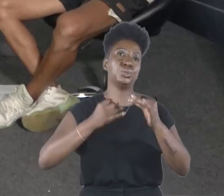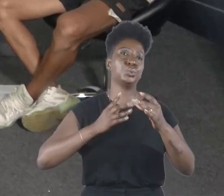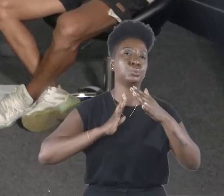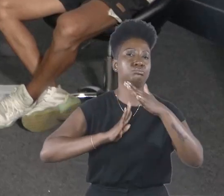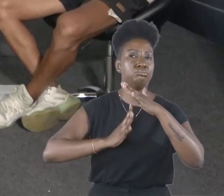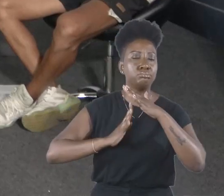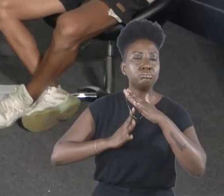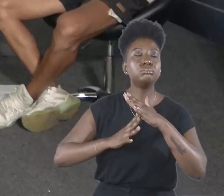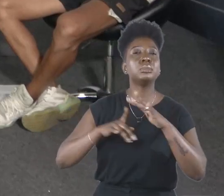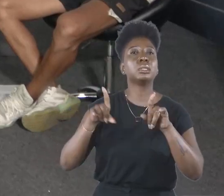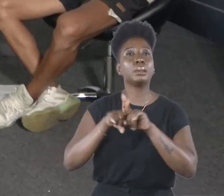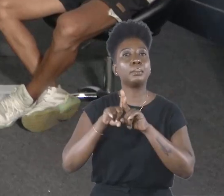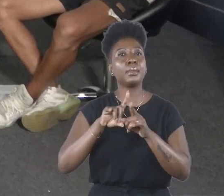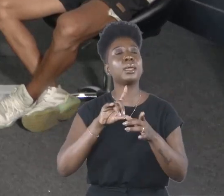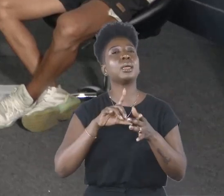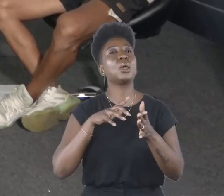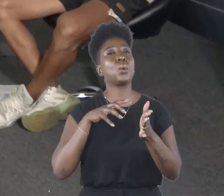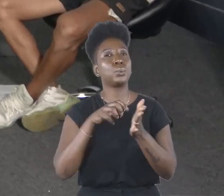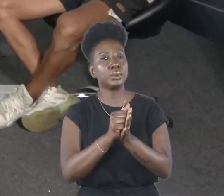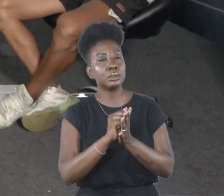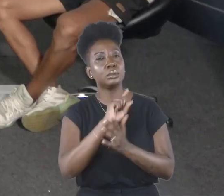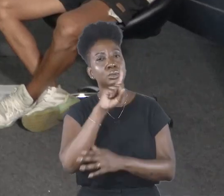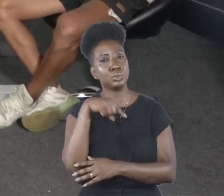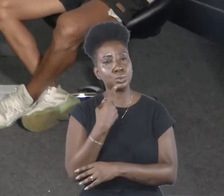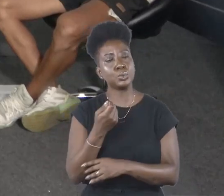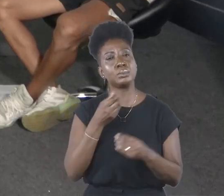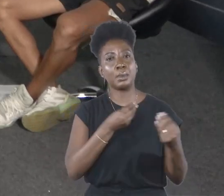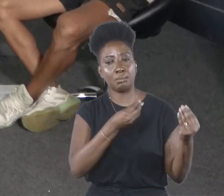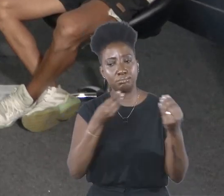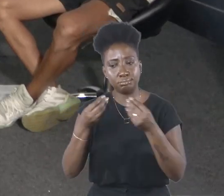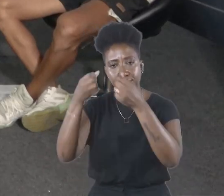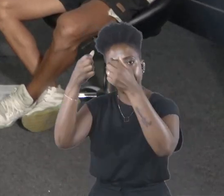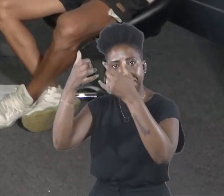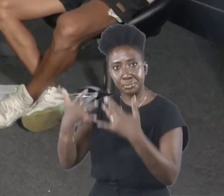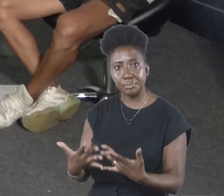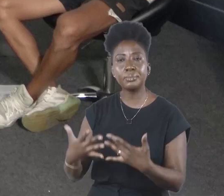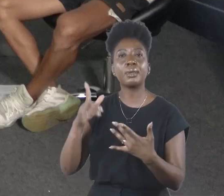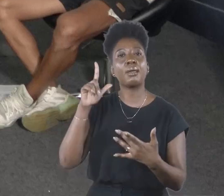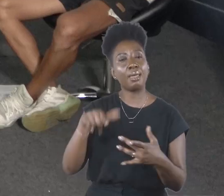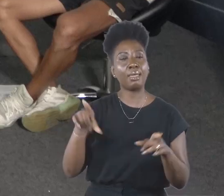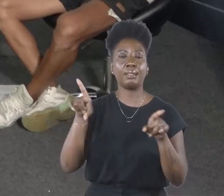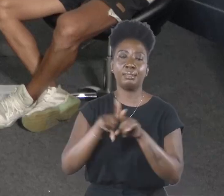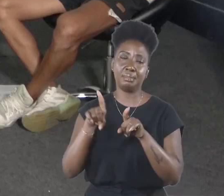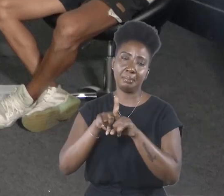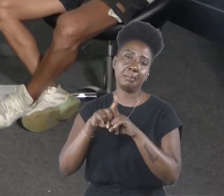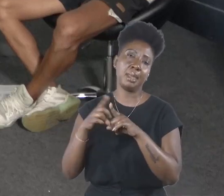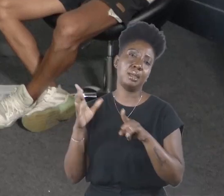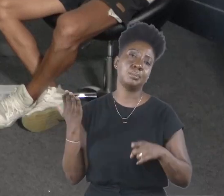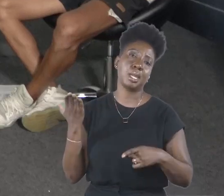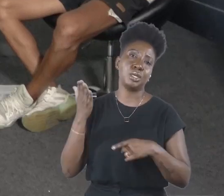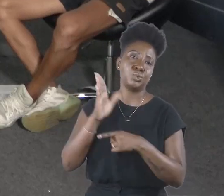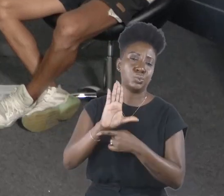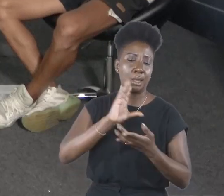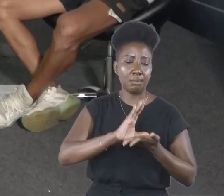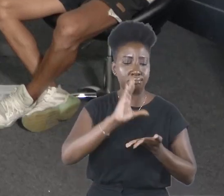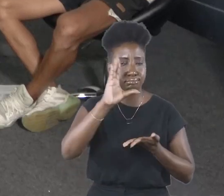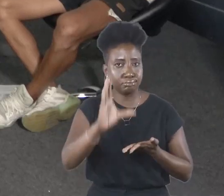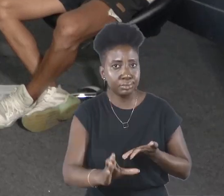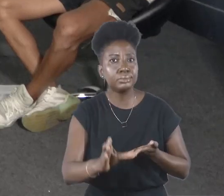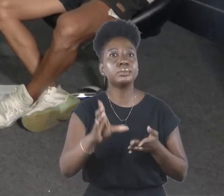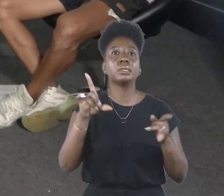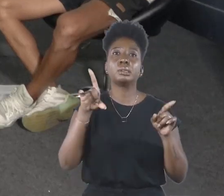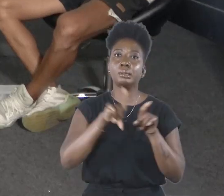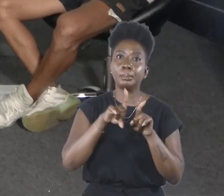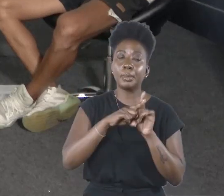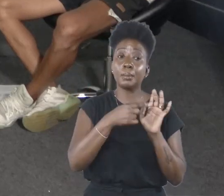Brasil especialmente. E então a gente se sustenta com a renda que a gente consegue gerar. Então a primeira porta é: se